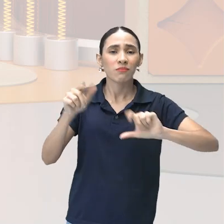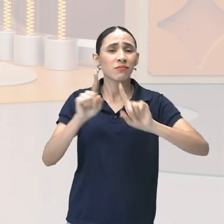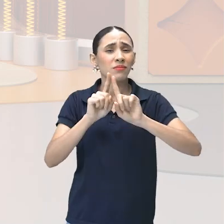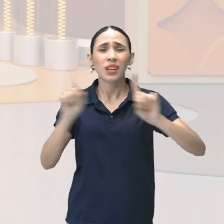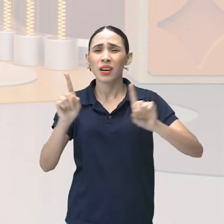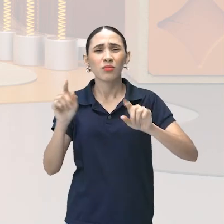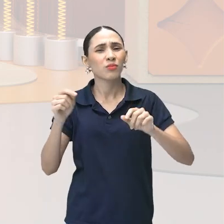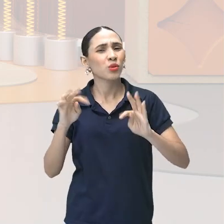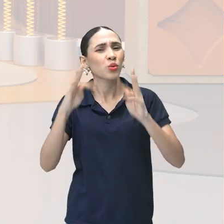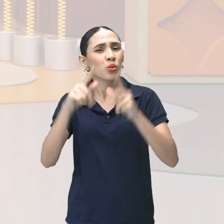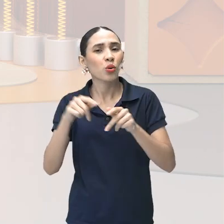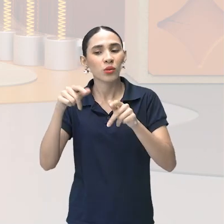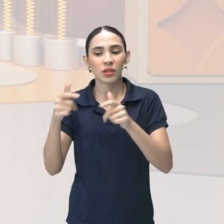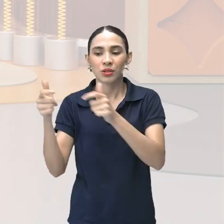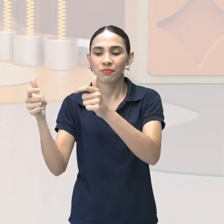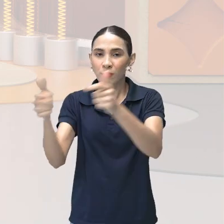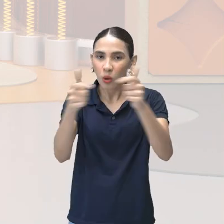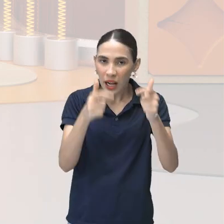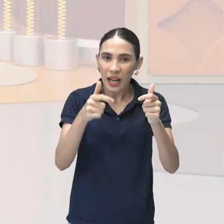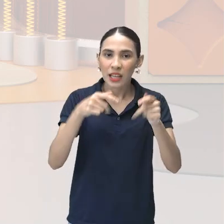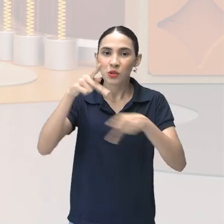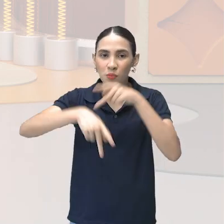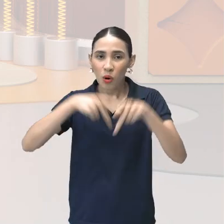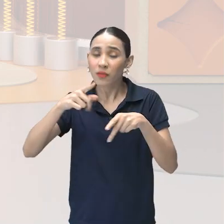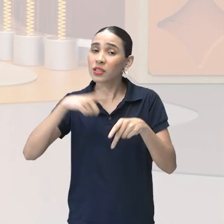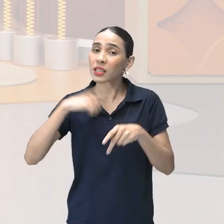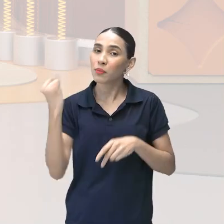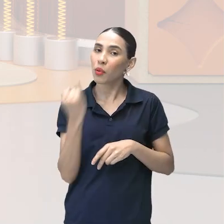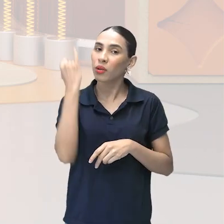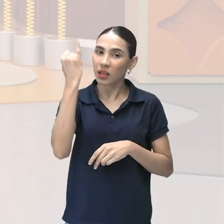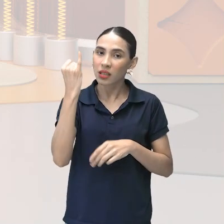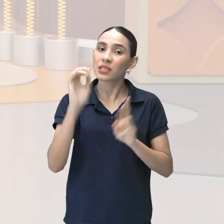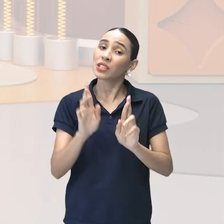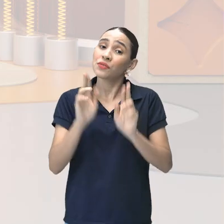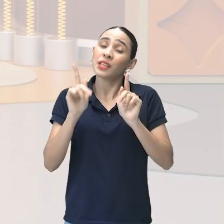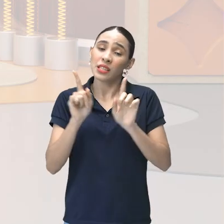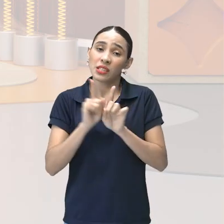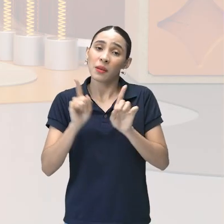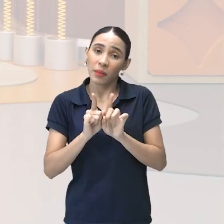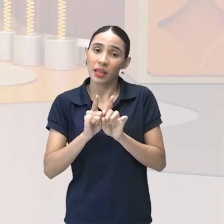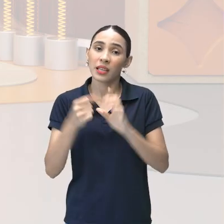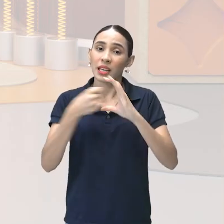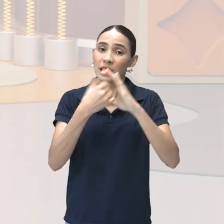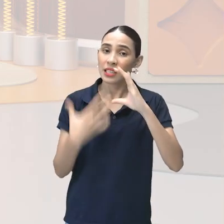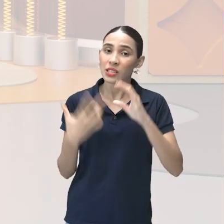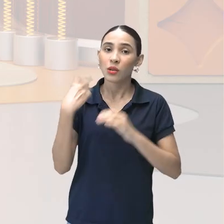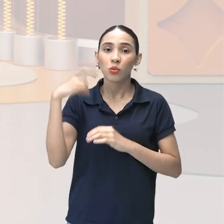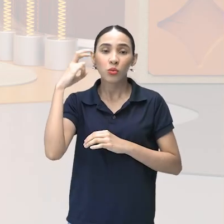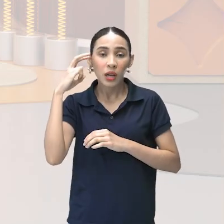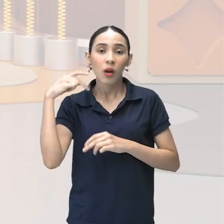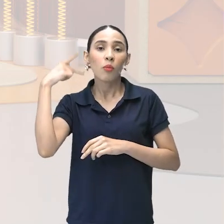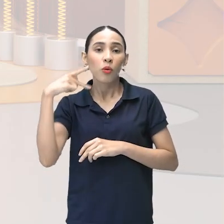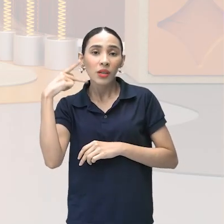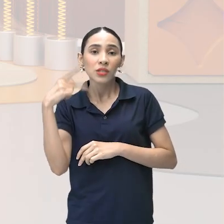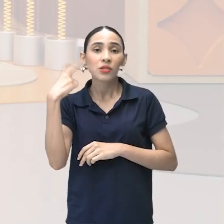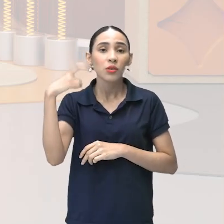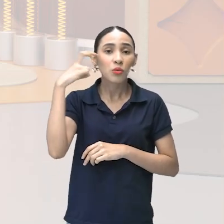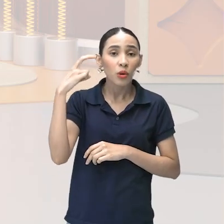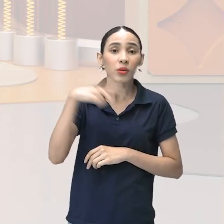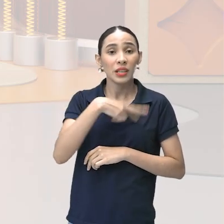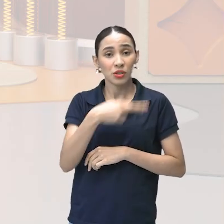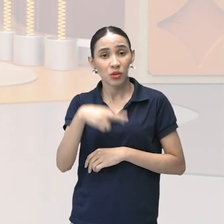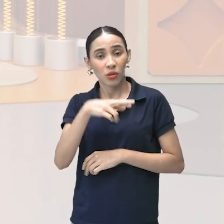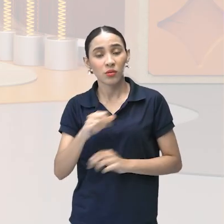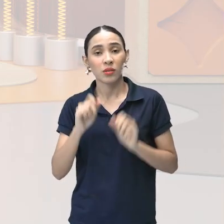as civilizações têm a sua importância, têm a sua relevância e são diferentes nos aspectos culturais, políticos, econômicos,